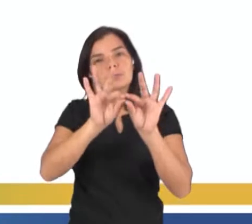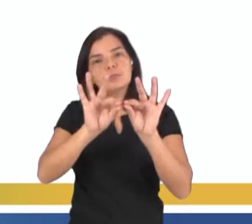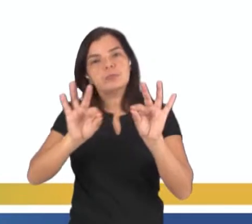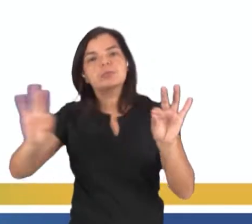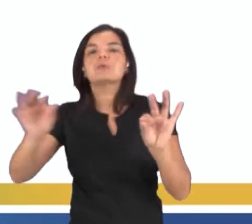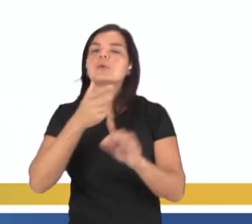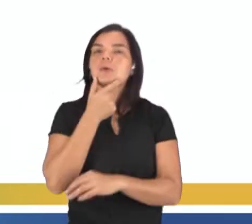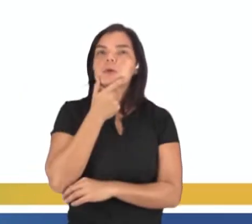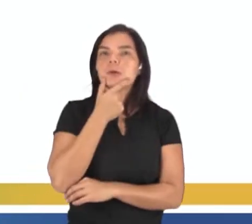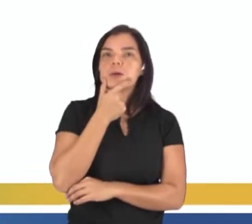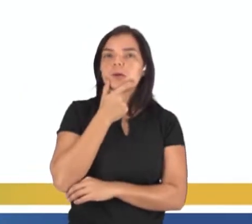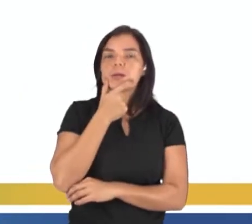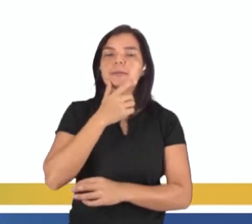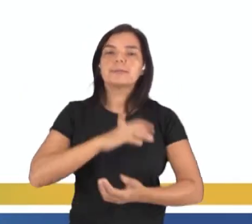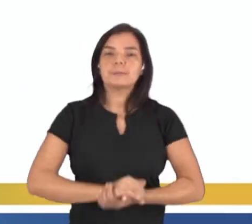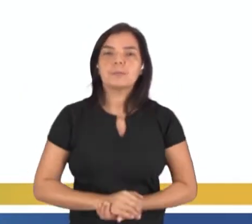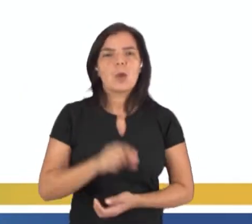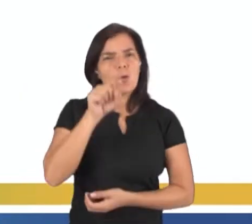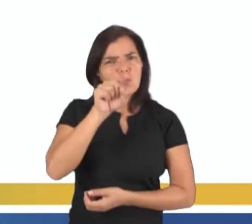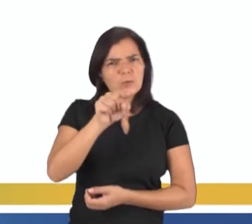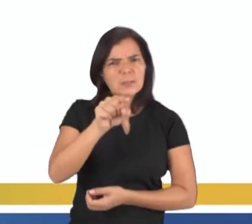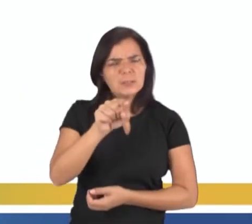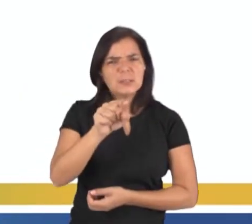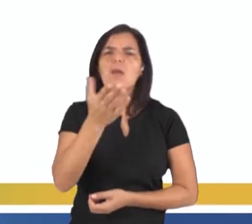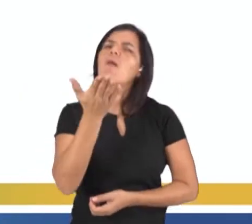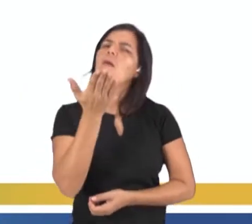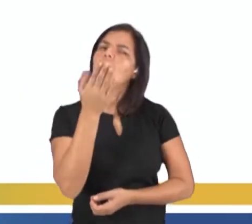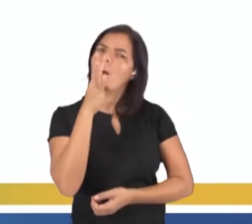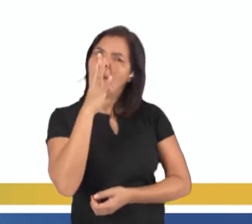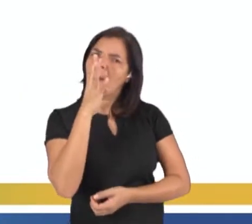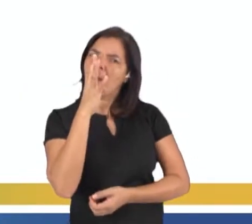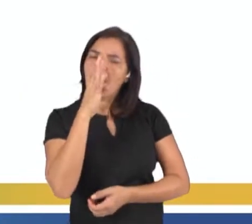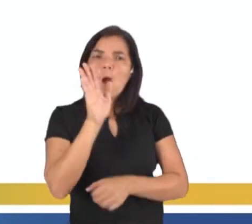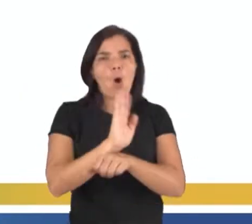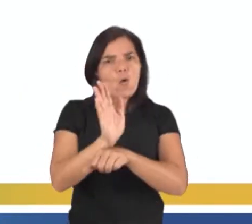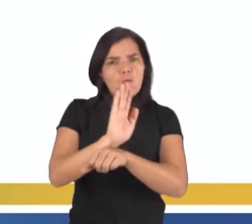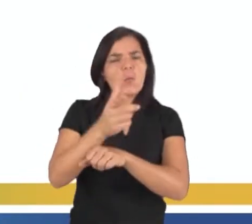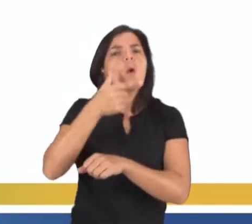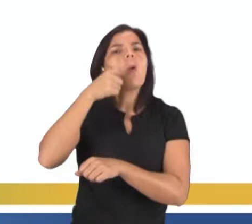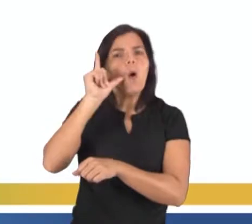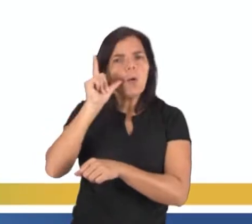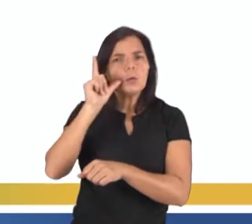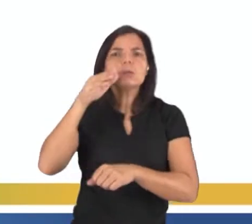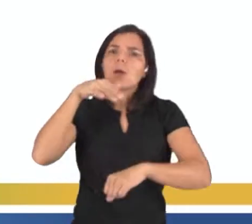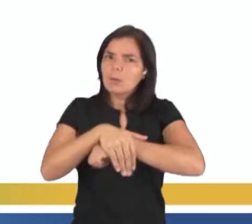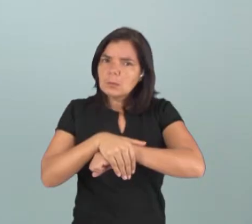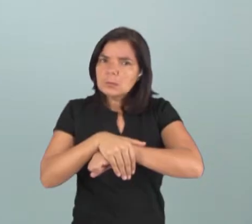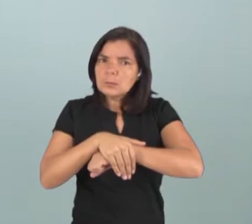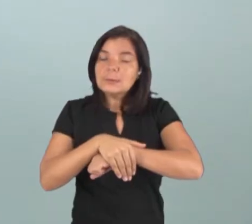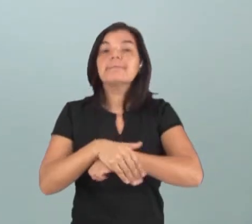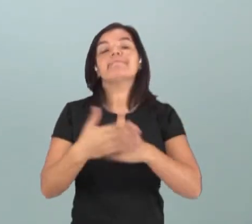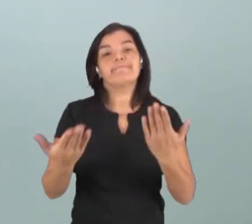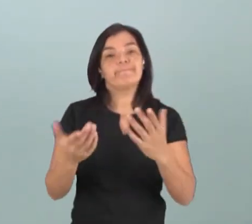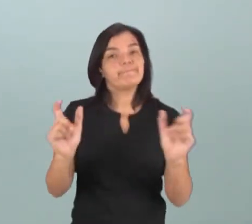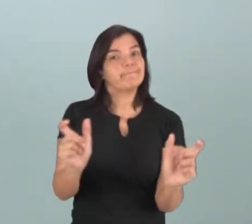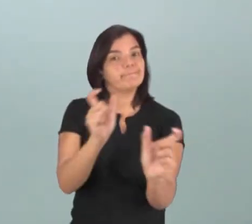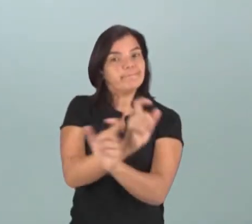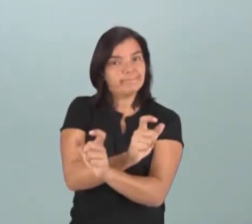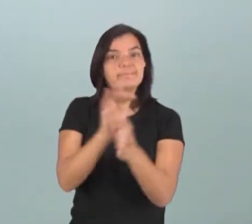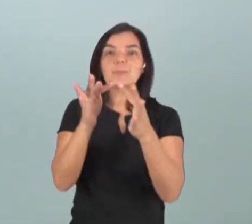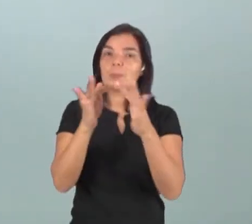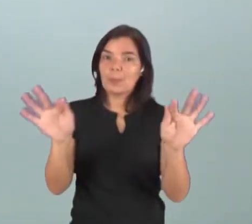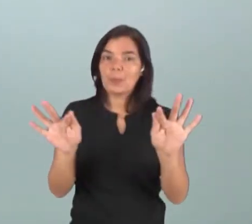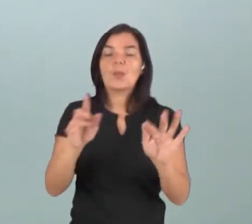movie yesterday night? Você estava assistindo um filme ontem à noite? Então, a ordem das palavras na